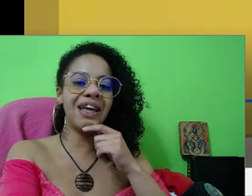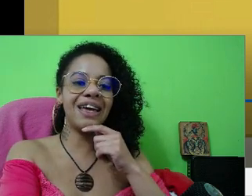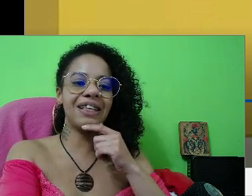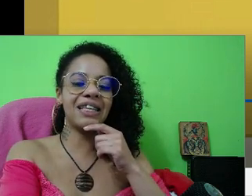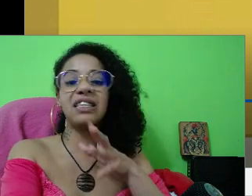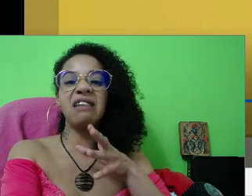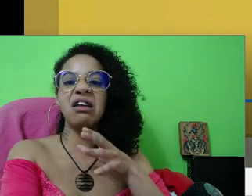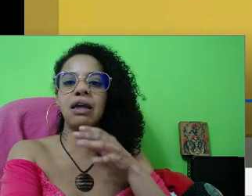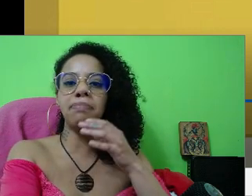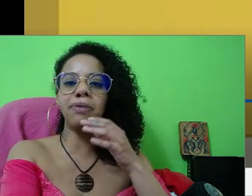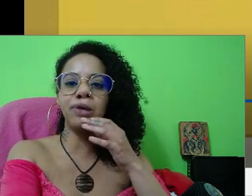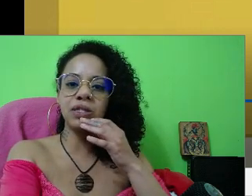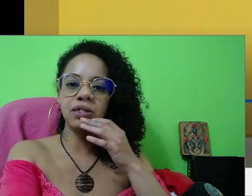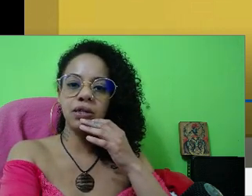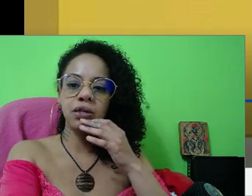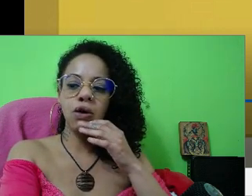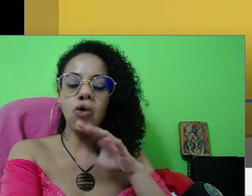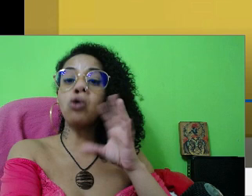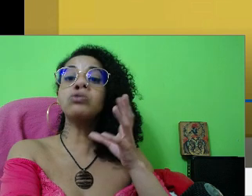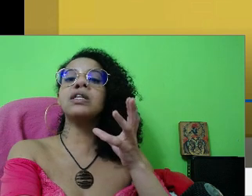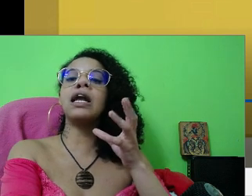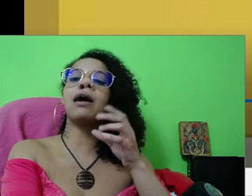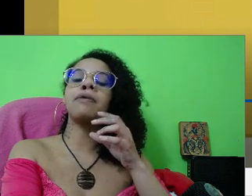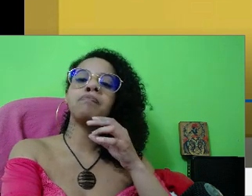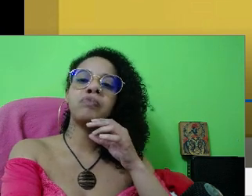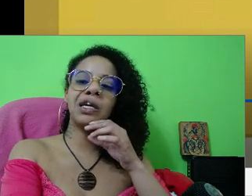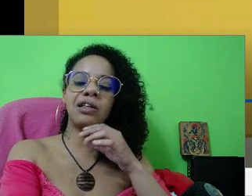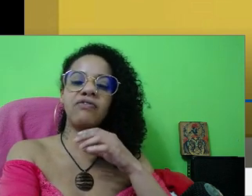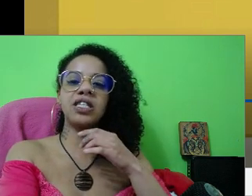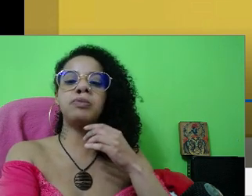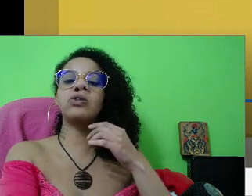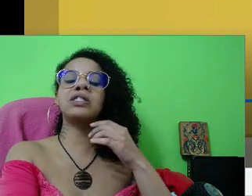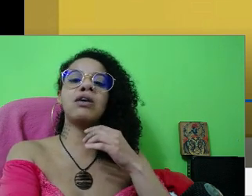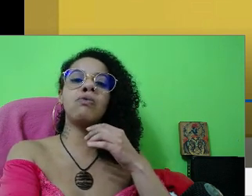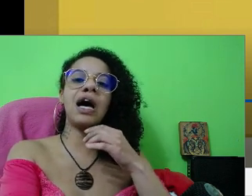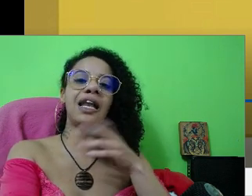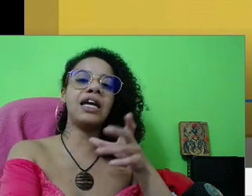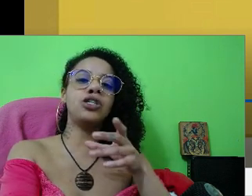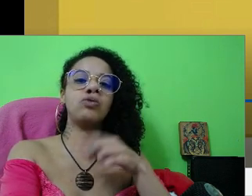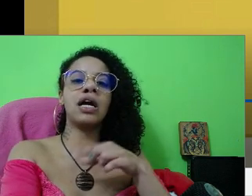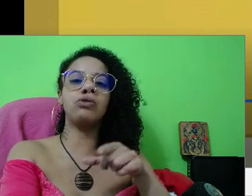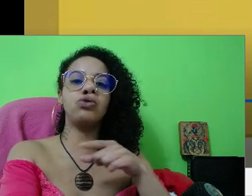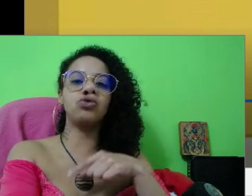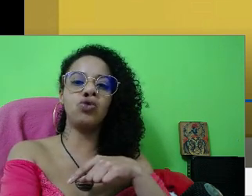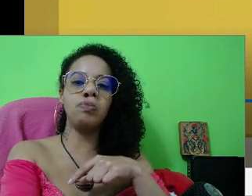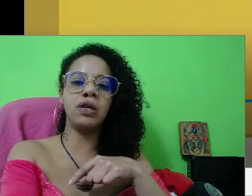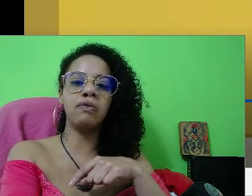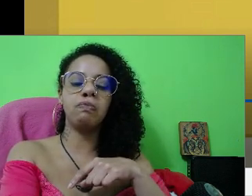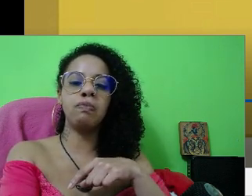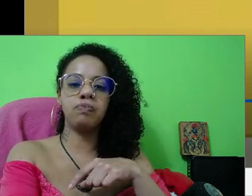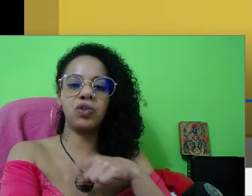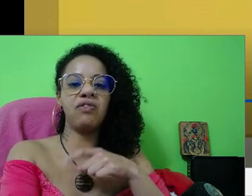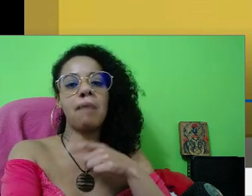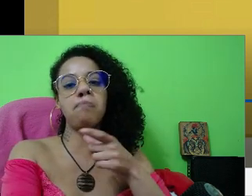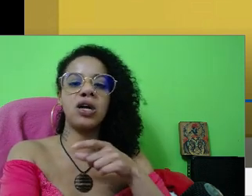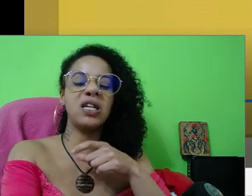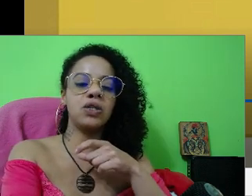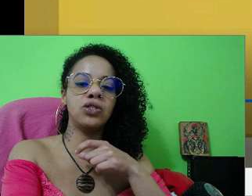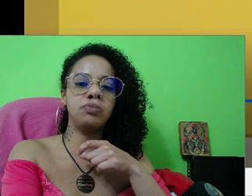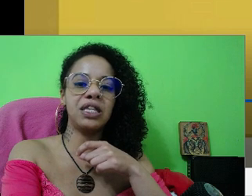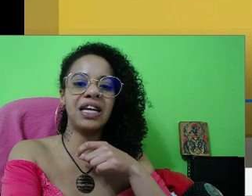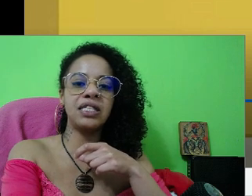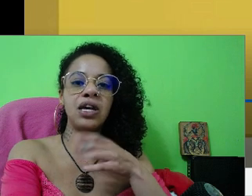gosta poderia tentar entender pelo menos o considerar que talvez as pessoas tenham além de um canal do YouTube que